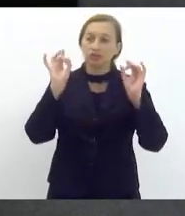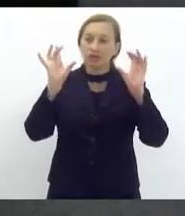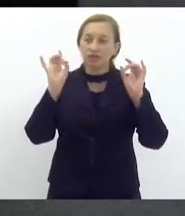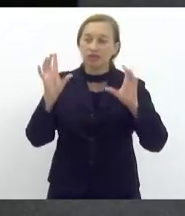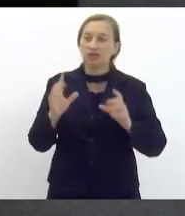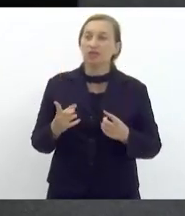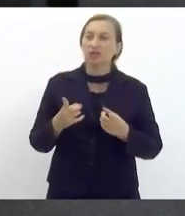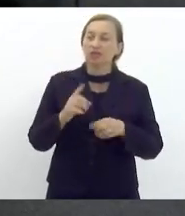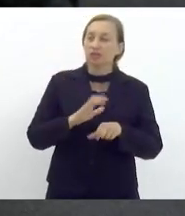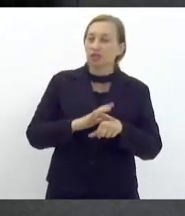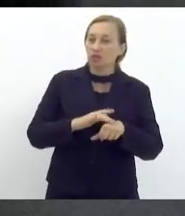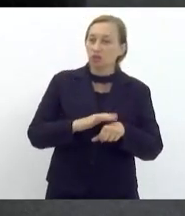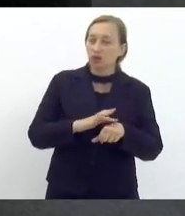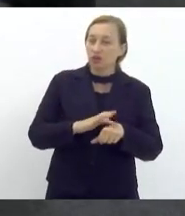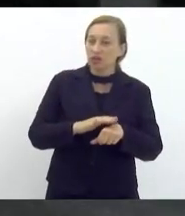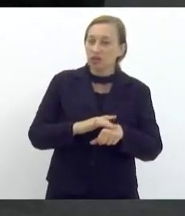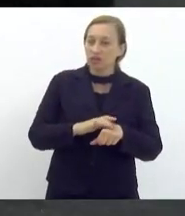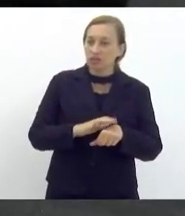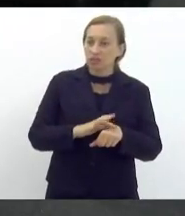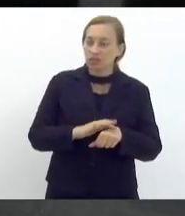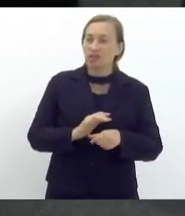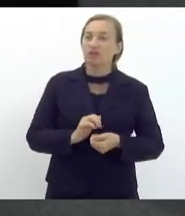doença trofoblástica gestacional